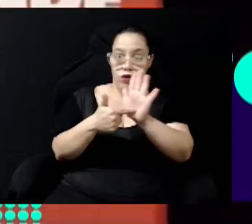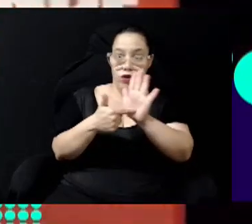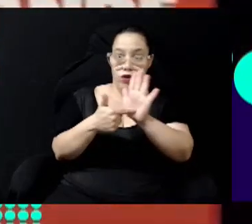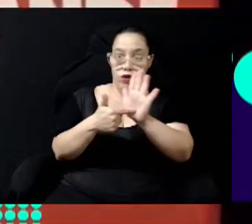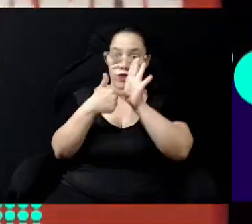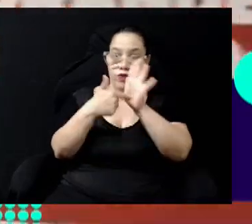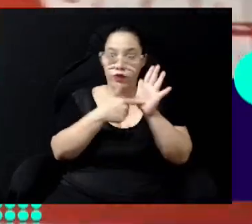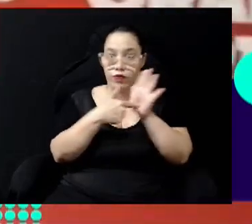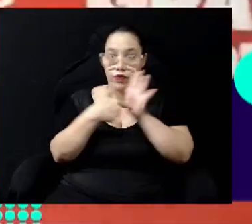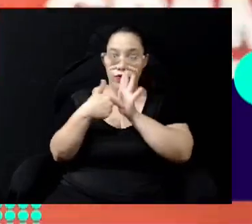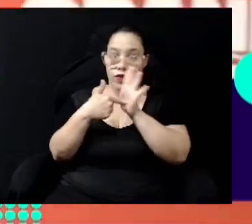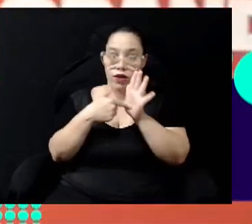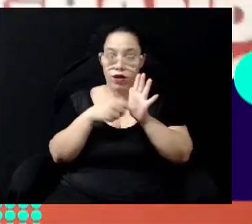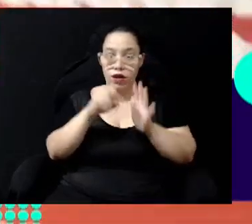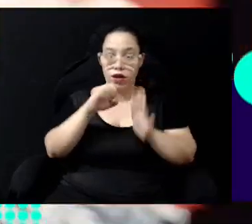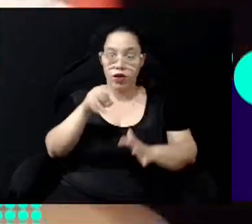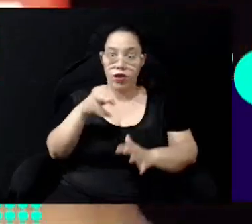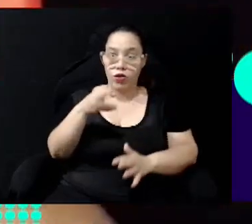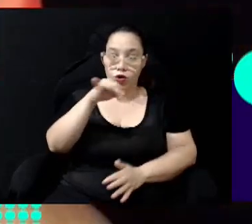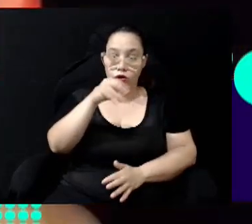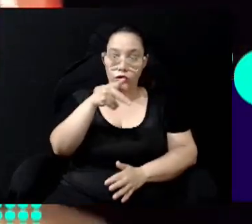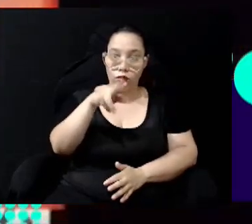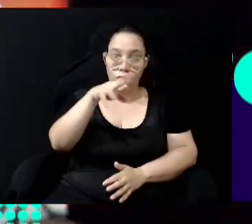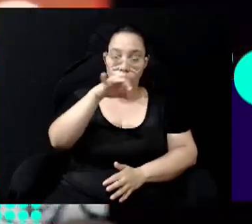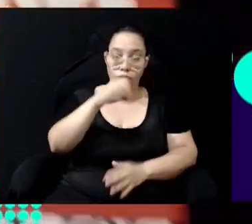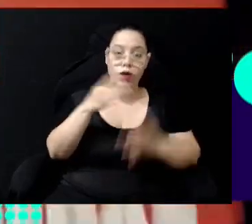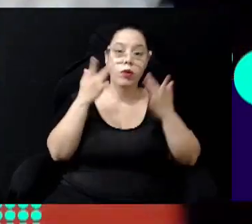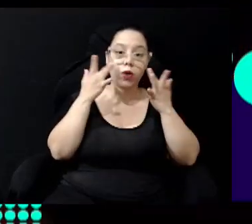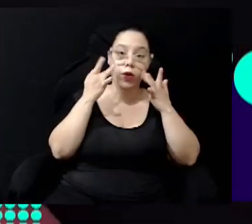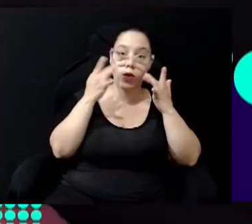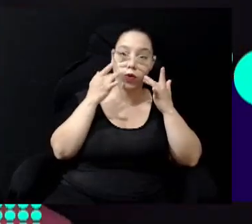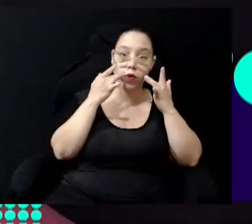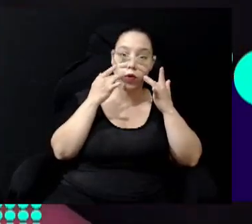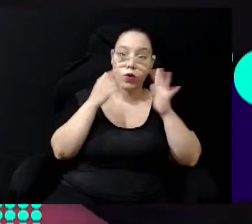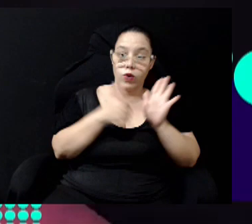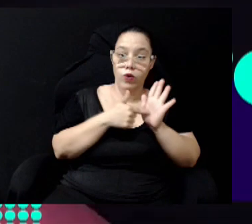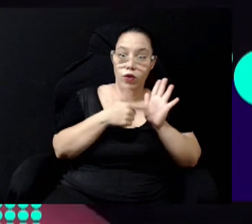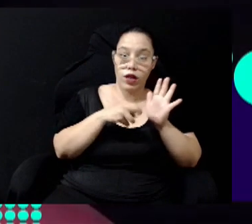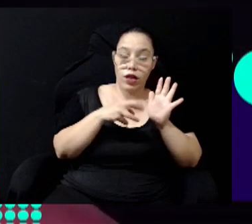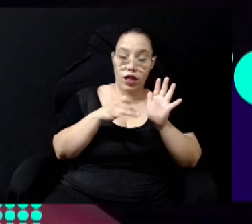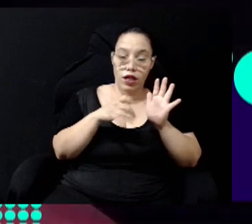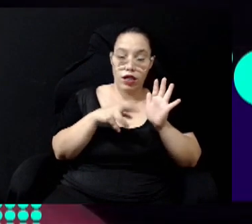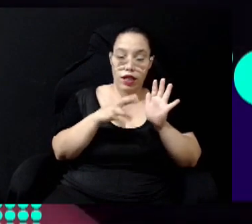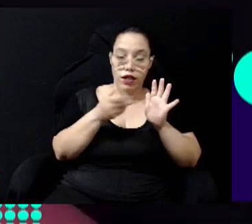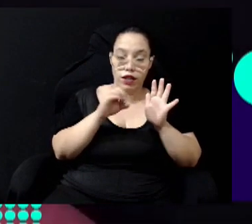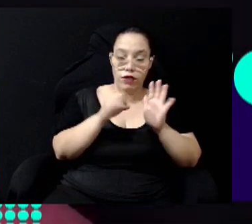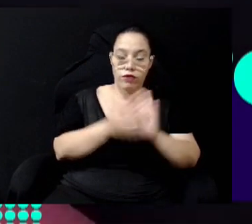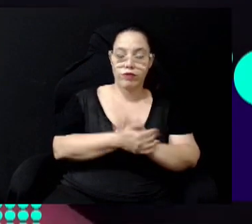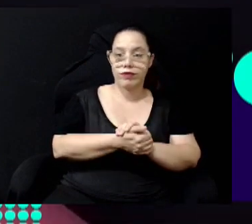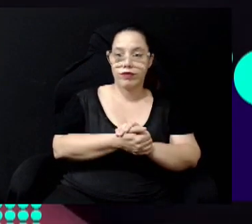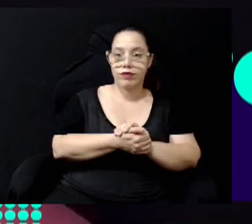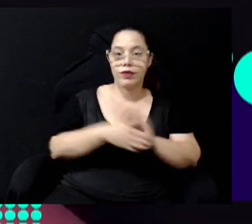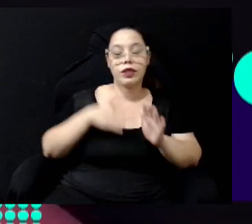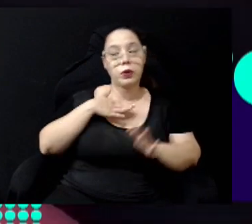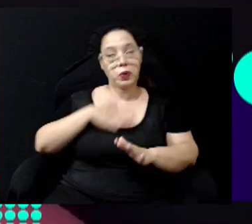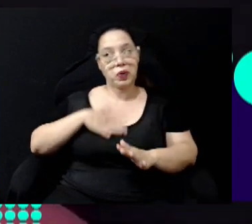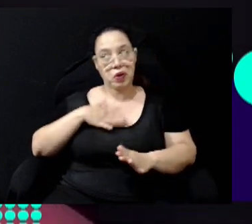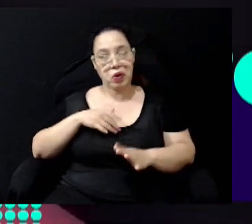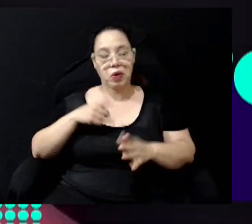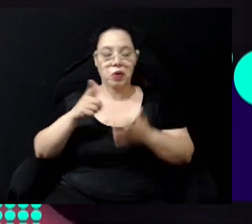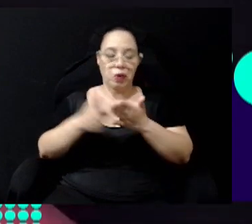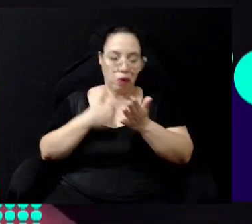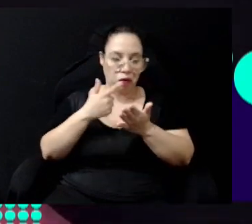de João Guimarães Rosa para o teatro, dentro desse livro, Grande Sertão Veredas. Quem gosta de literatura, quem gosta de